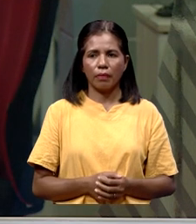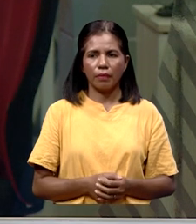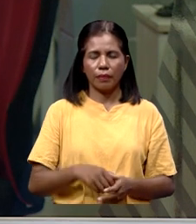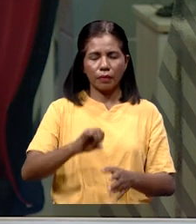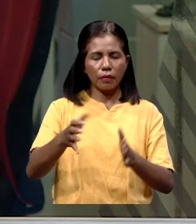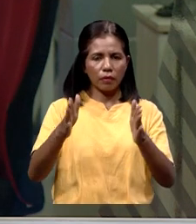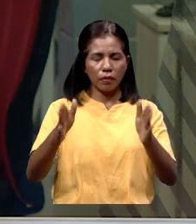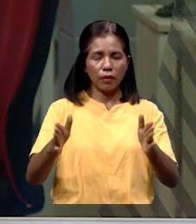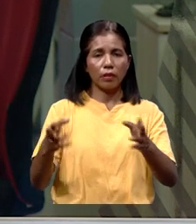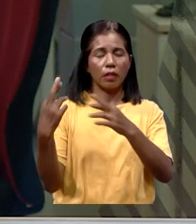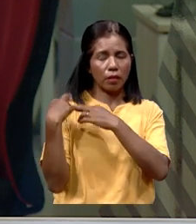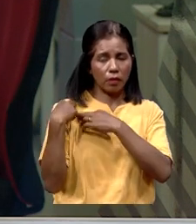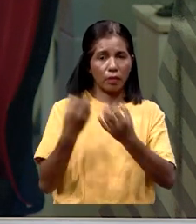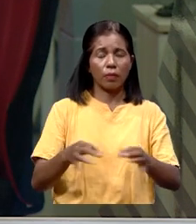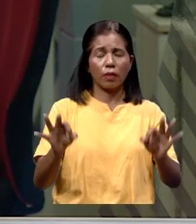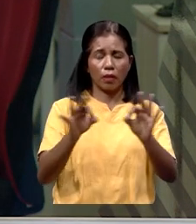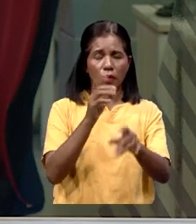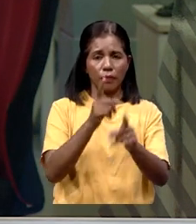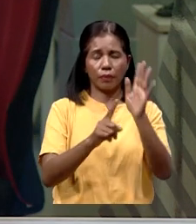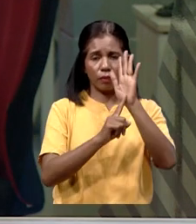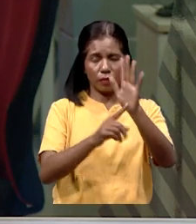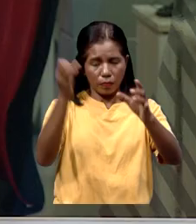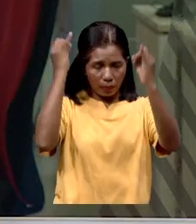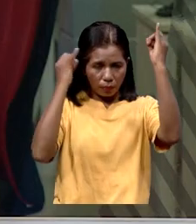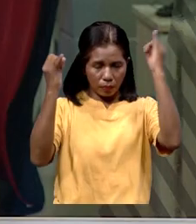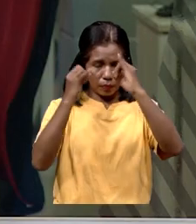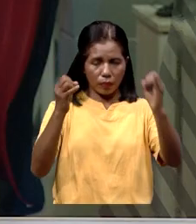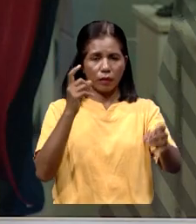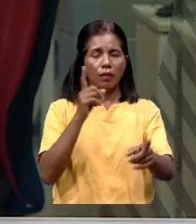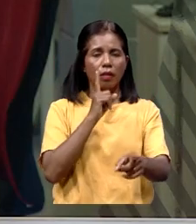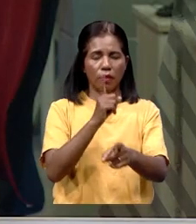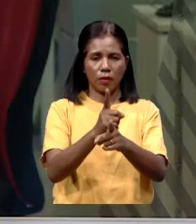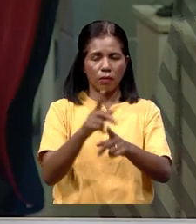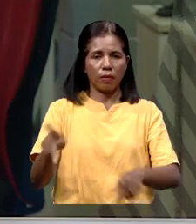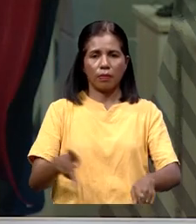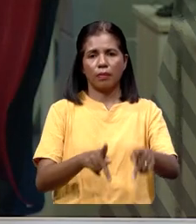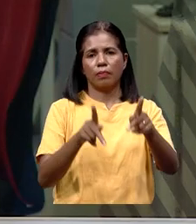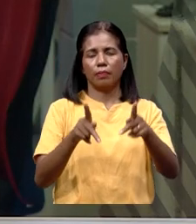Jornalista nel papel importante tebe sato fossa informação ne beia facto no credibel ba publico.